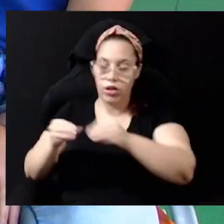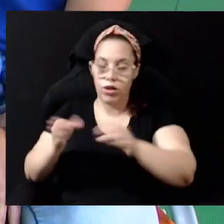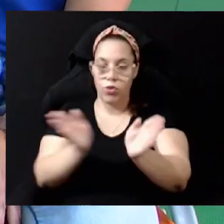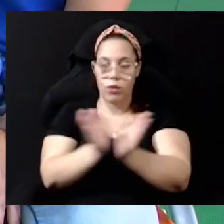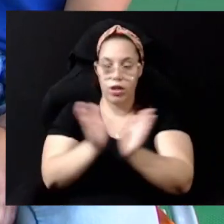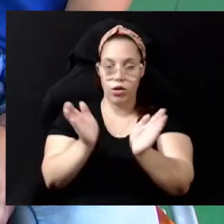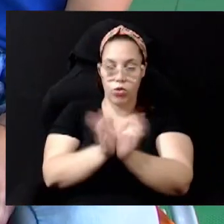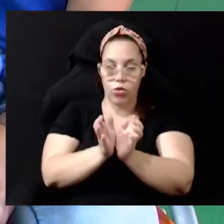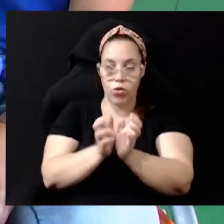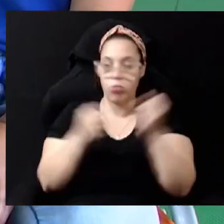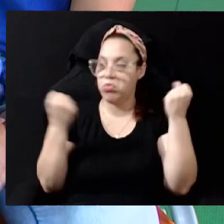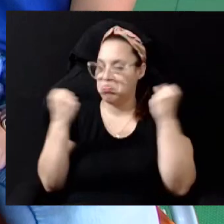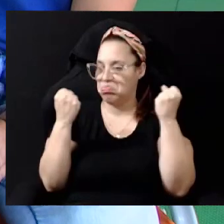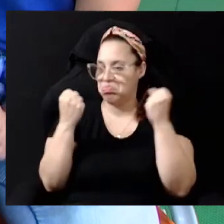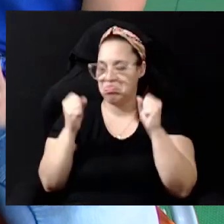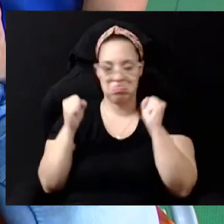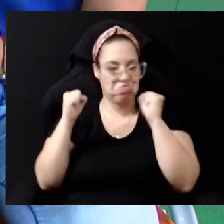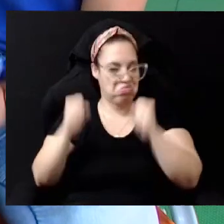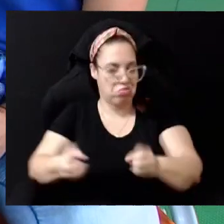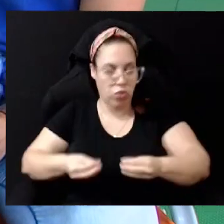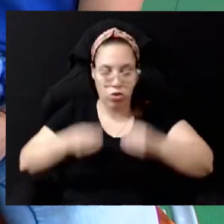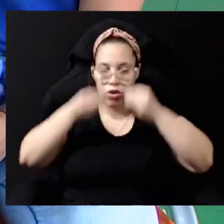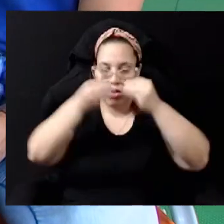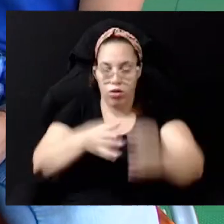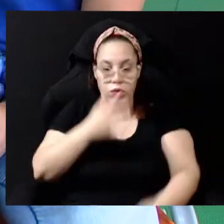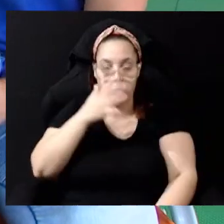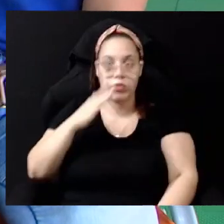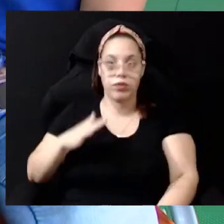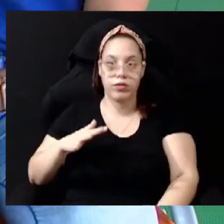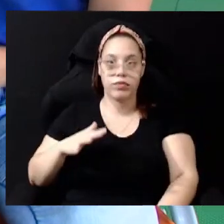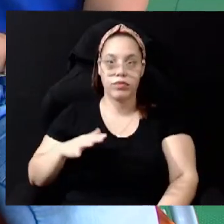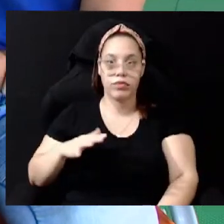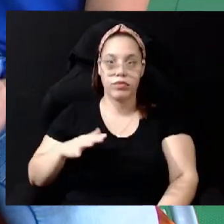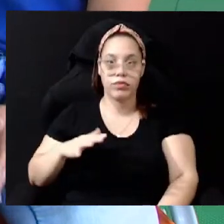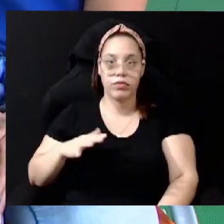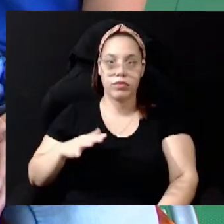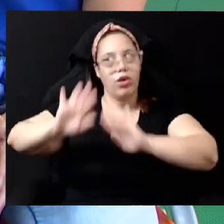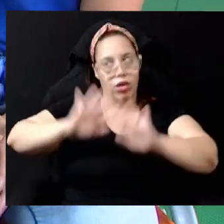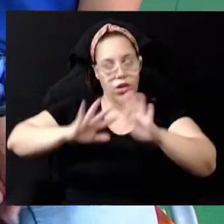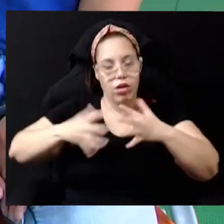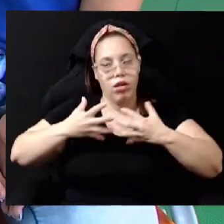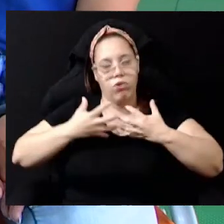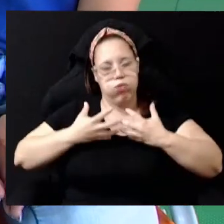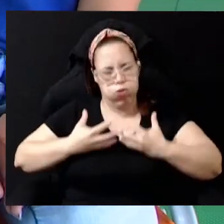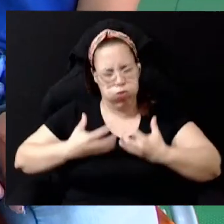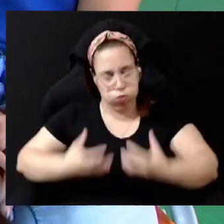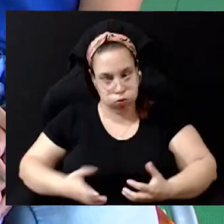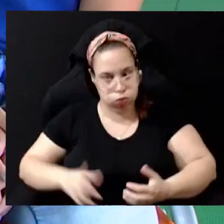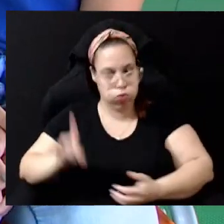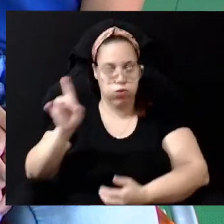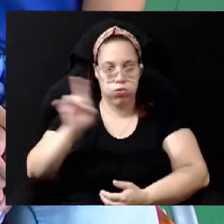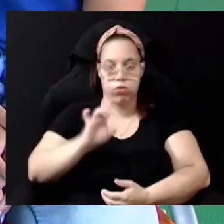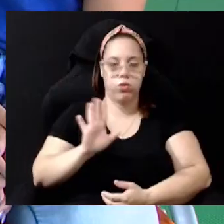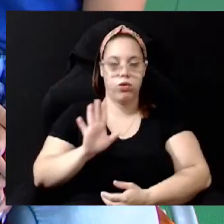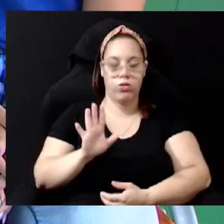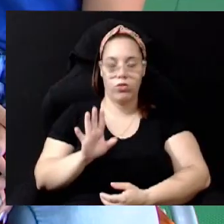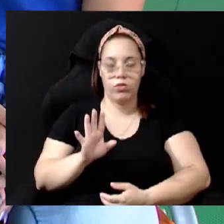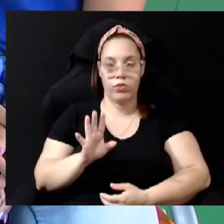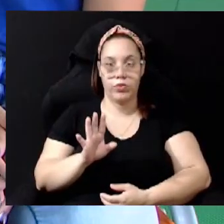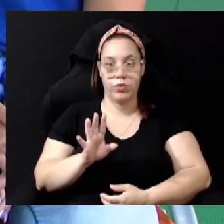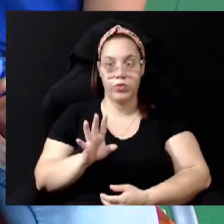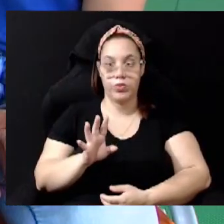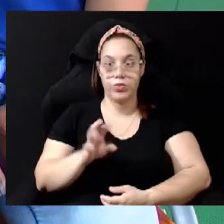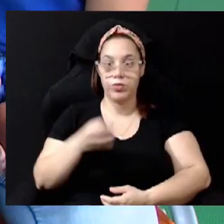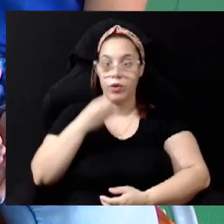para clubes, academias, tudo que puder colocar a criança, claro, com cuidado para ela não cansar muito, né? Porque a gente também precisa ter esse